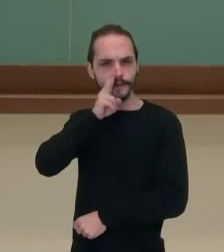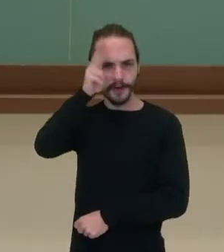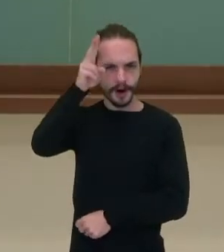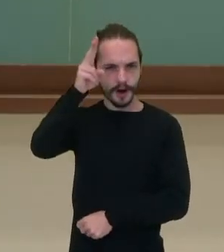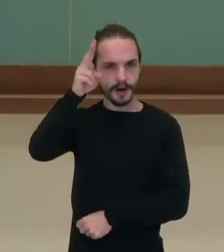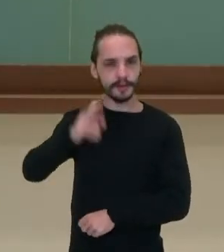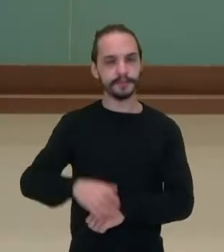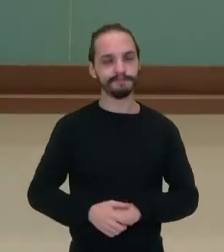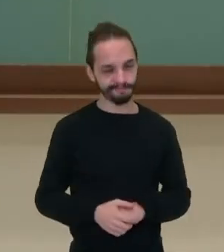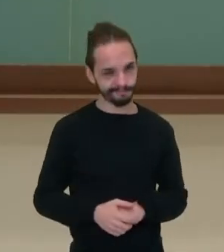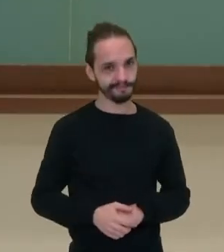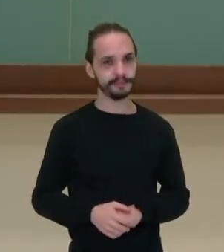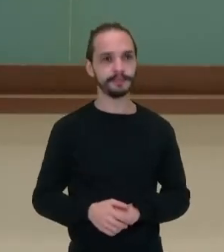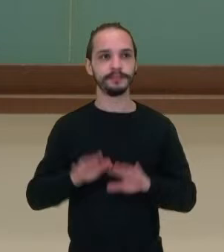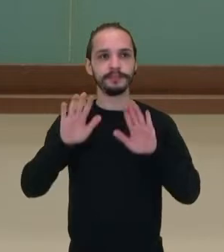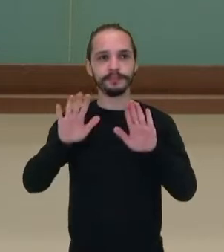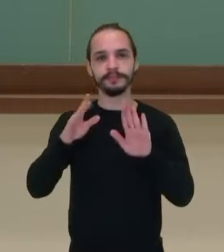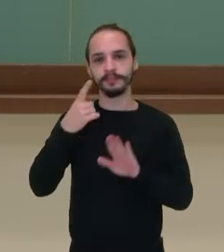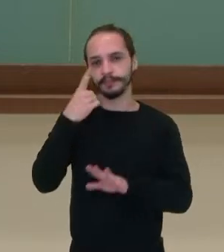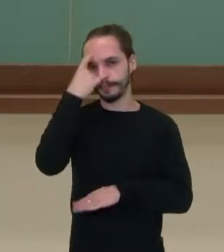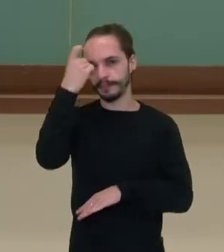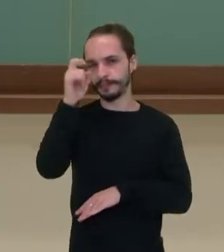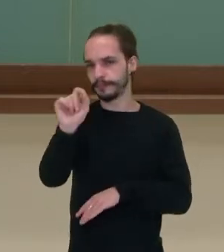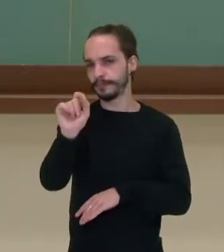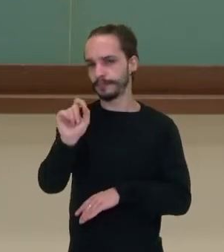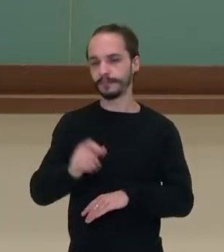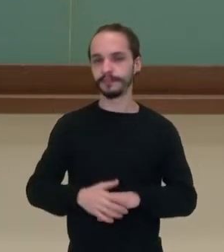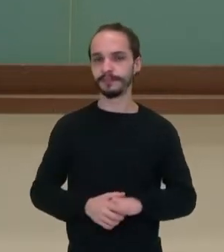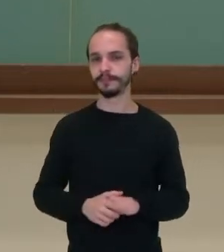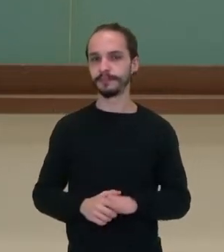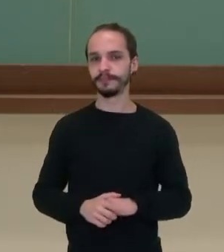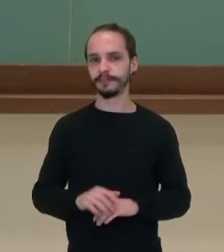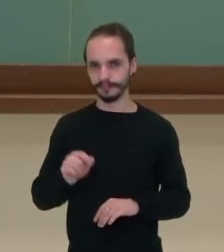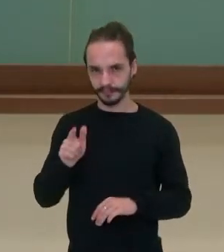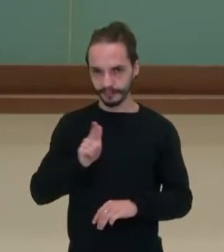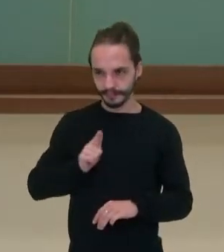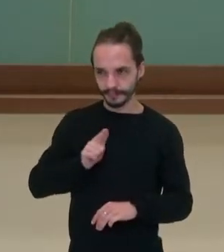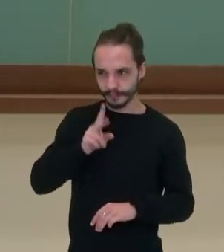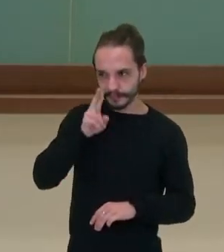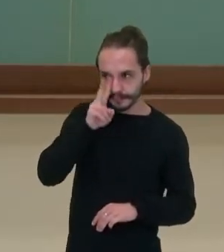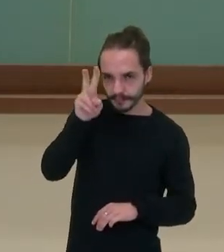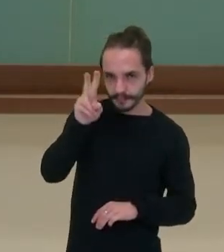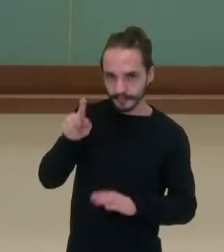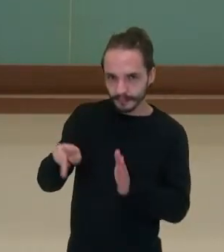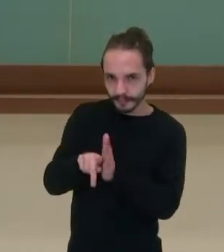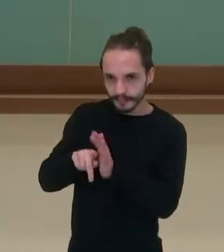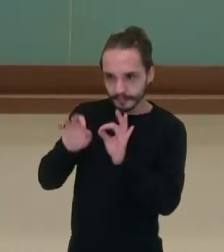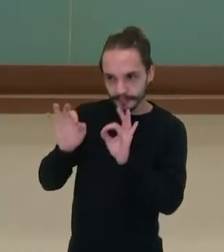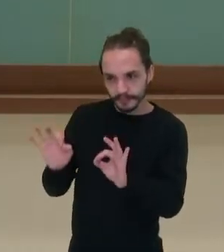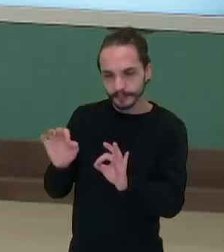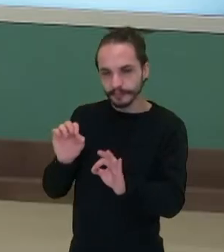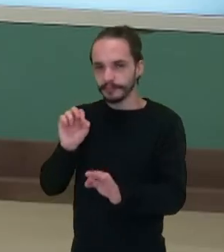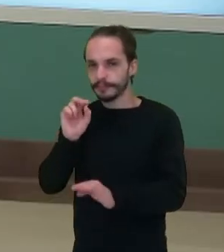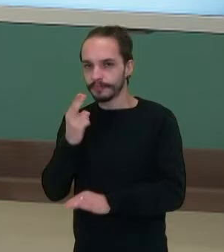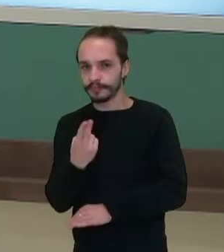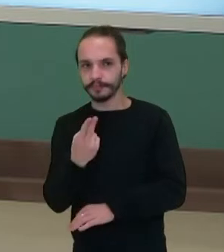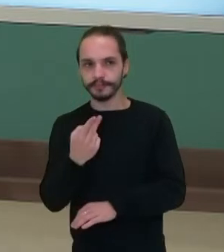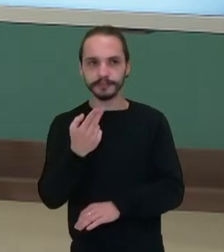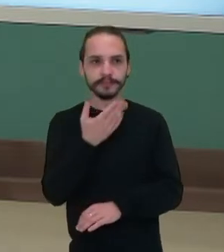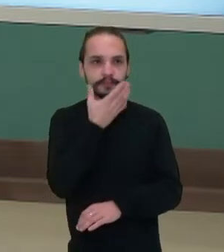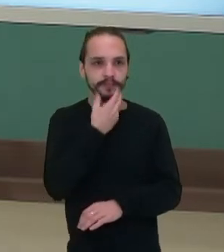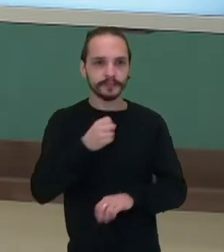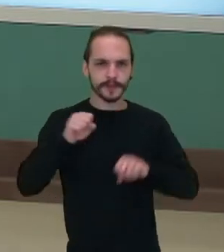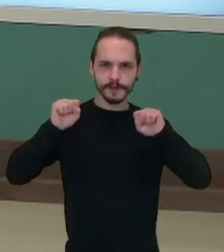né? Mas a ideia é o seguinte: será que ele realmente tem a força? Será que realmente o bombado